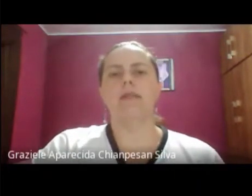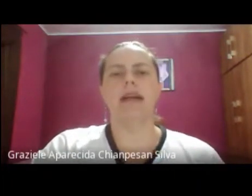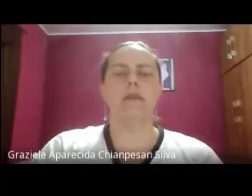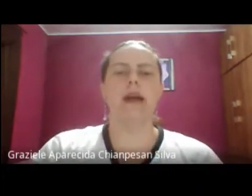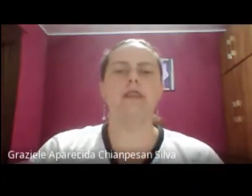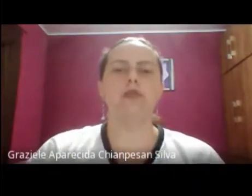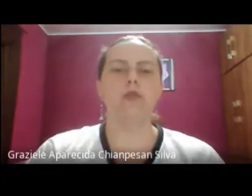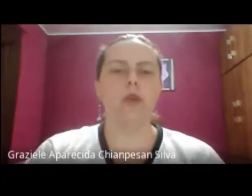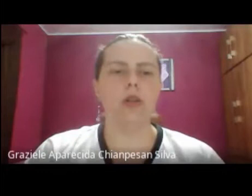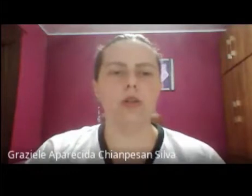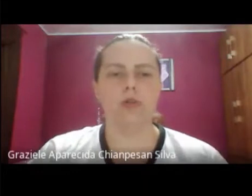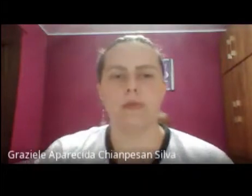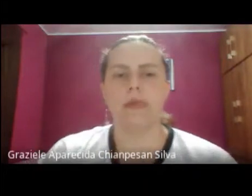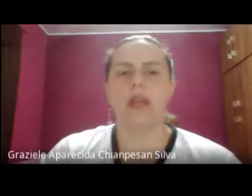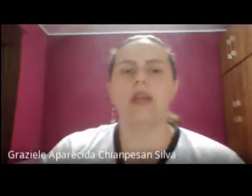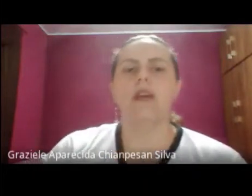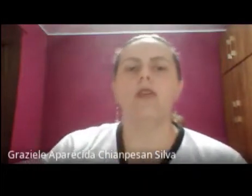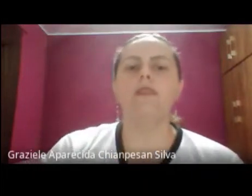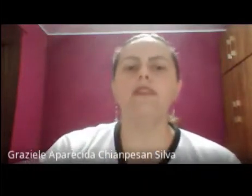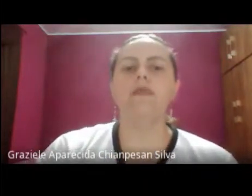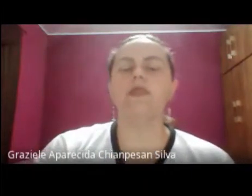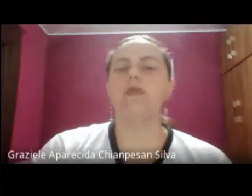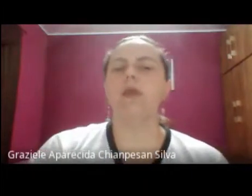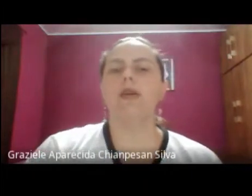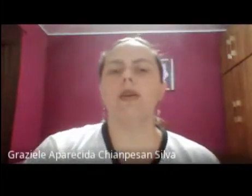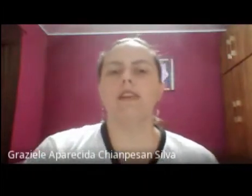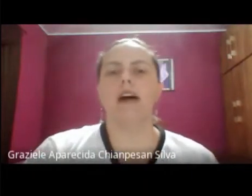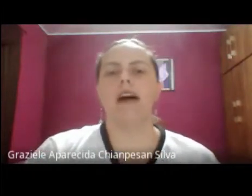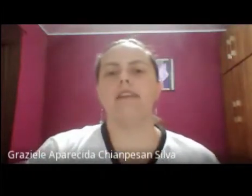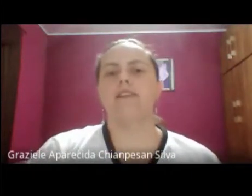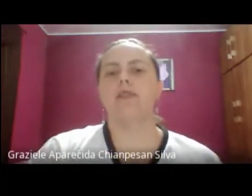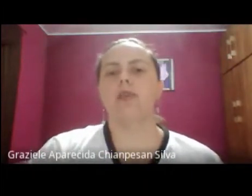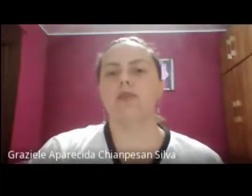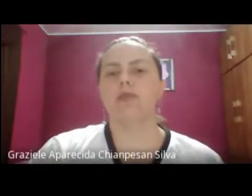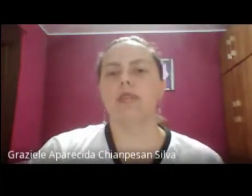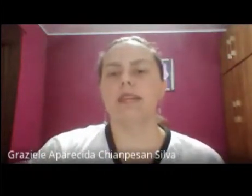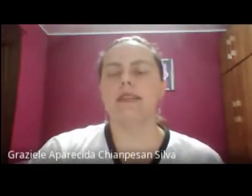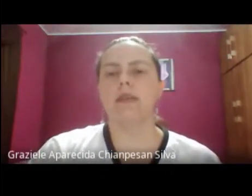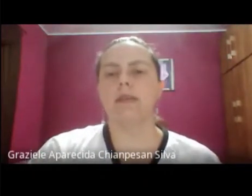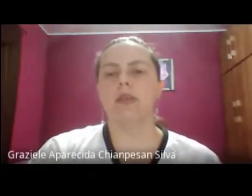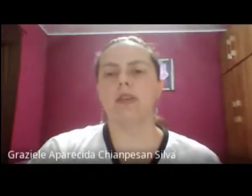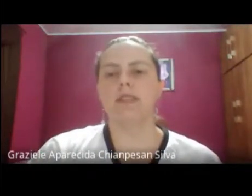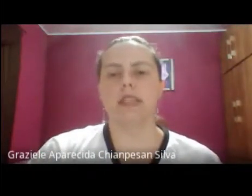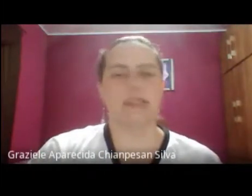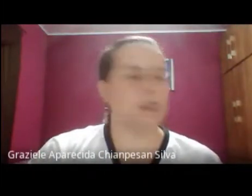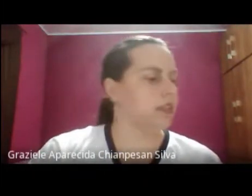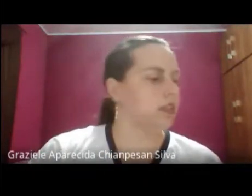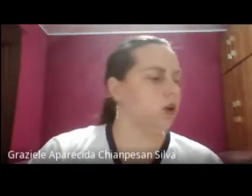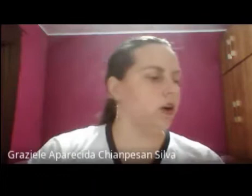né, mais perto do Olodum. Como vimos, o bloco Afro-Olodum nasceu em